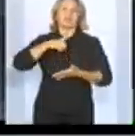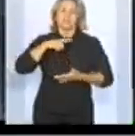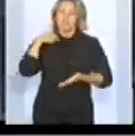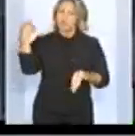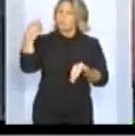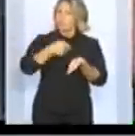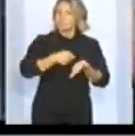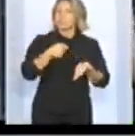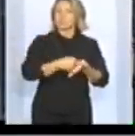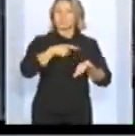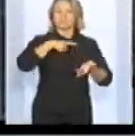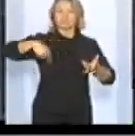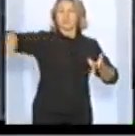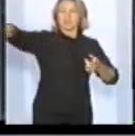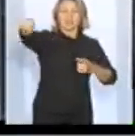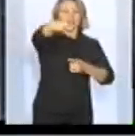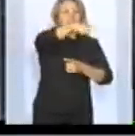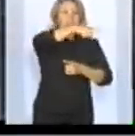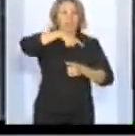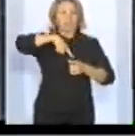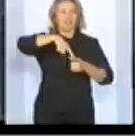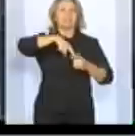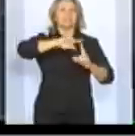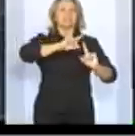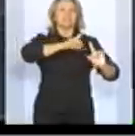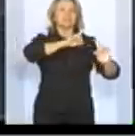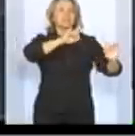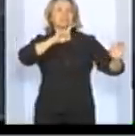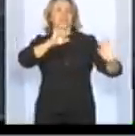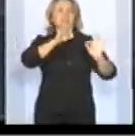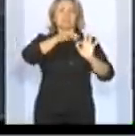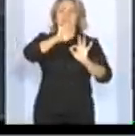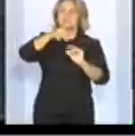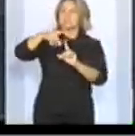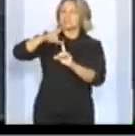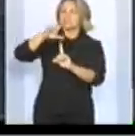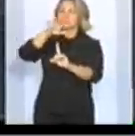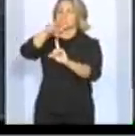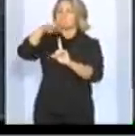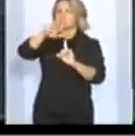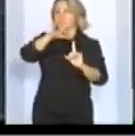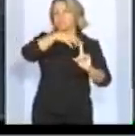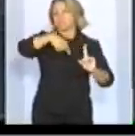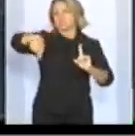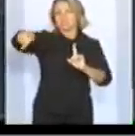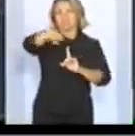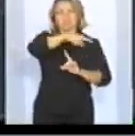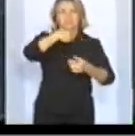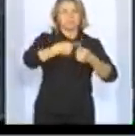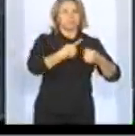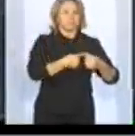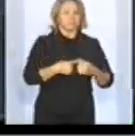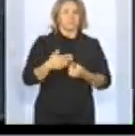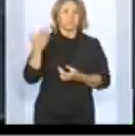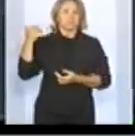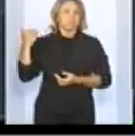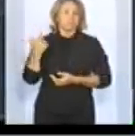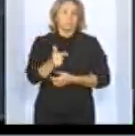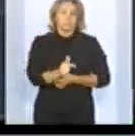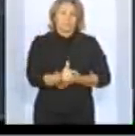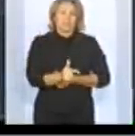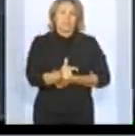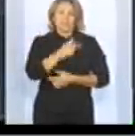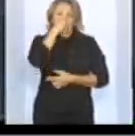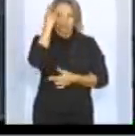áreas periféricas que não são áreas necessariamente rentáveis para poder operar no miolo daquela cidade onde aquilo é rentável. E esses